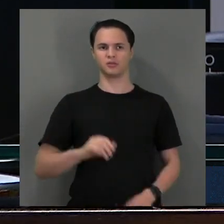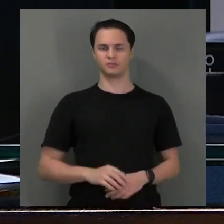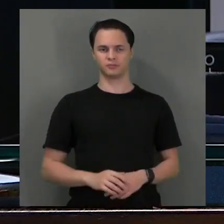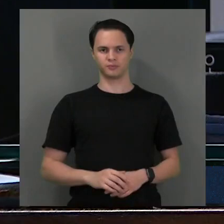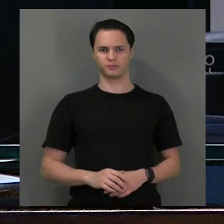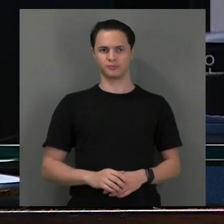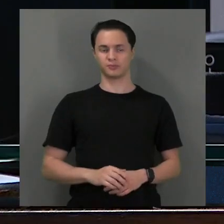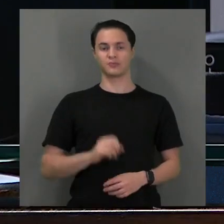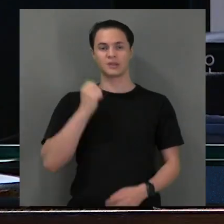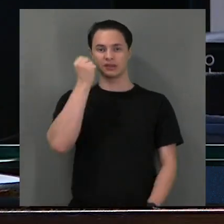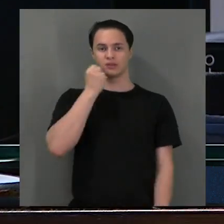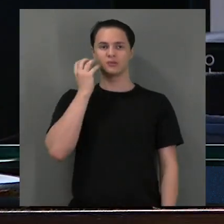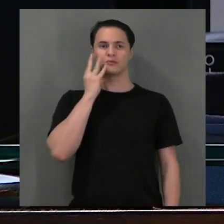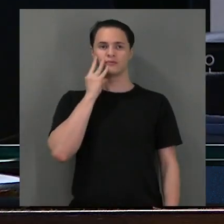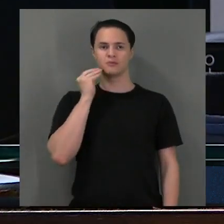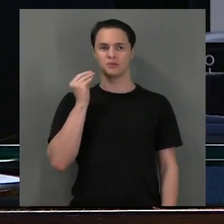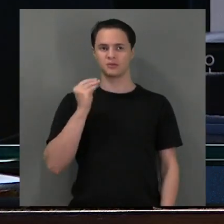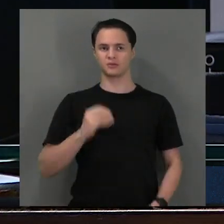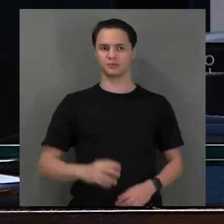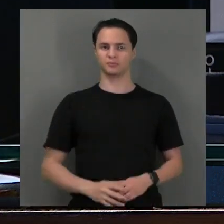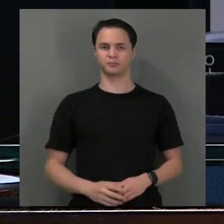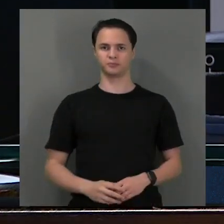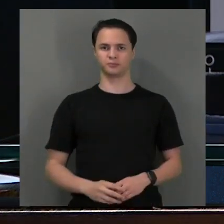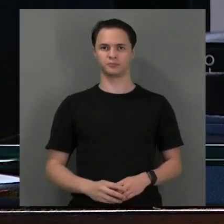senador Isalci Lucas,